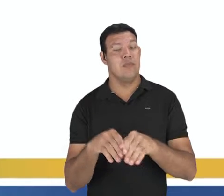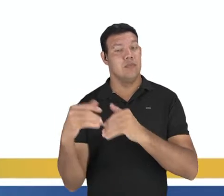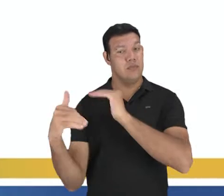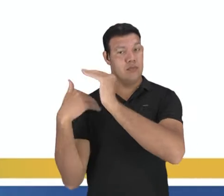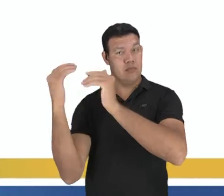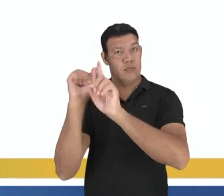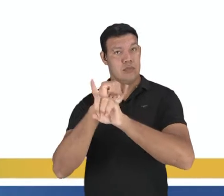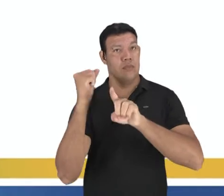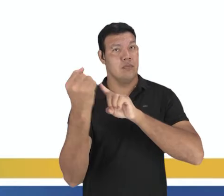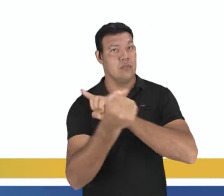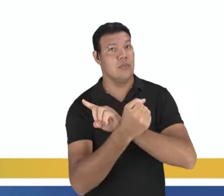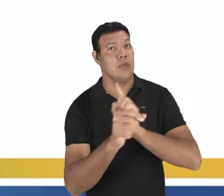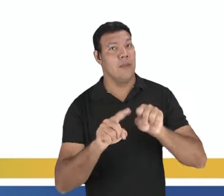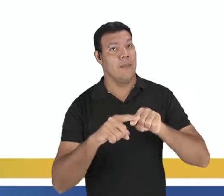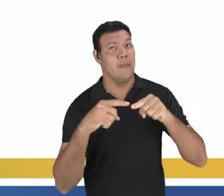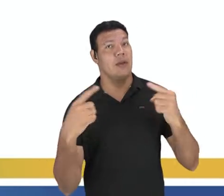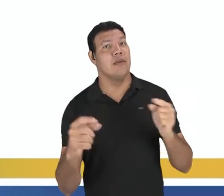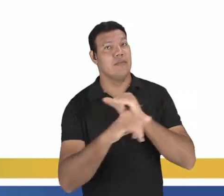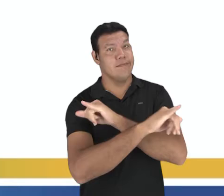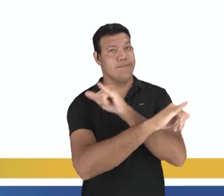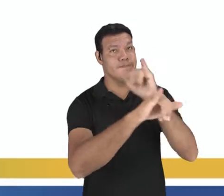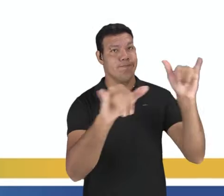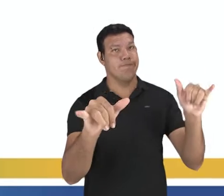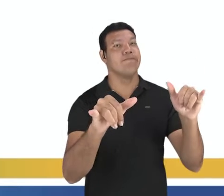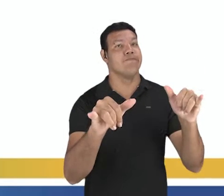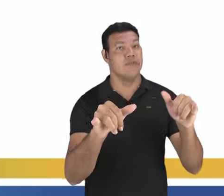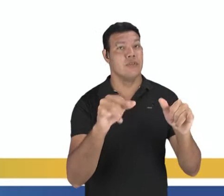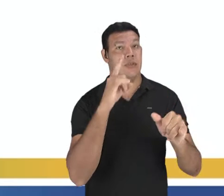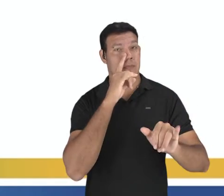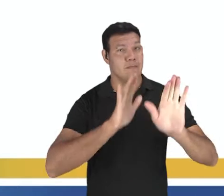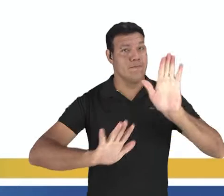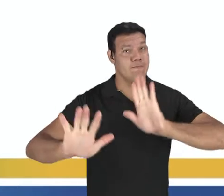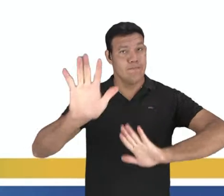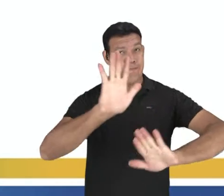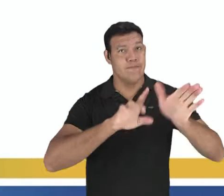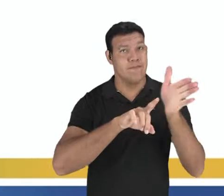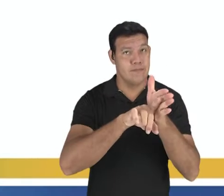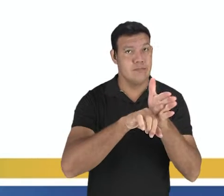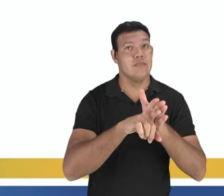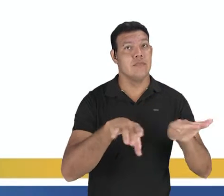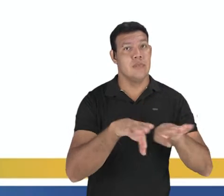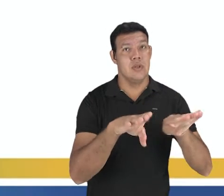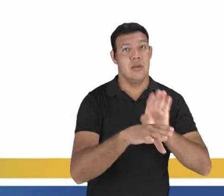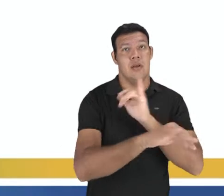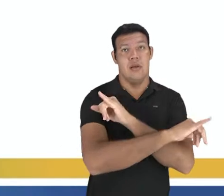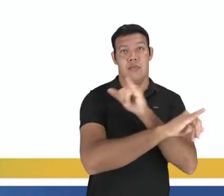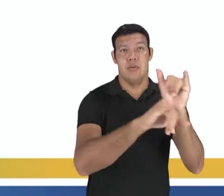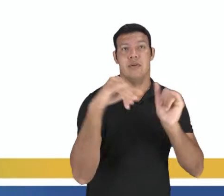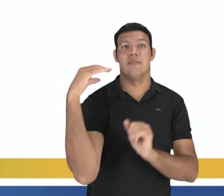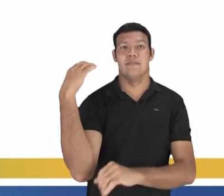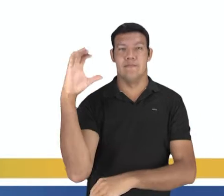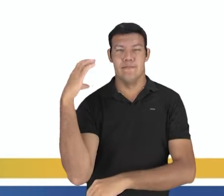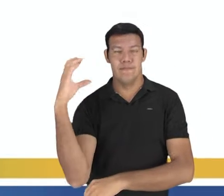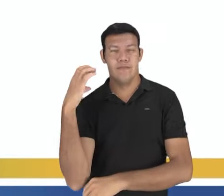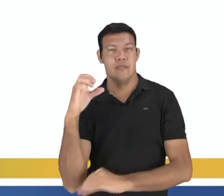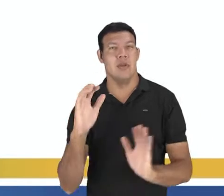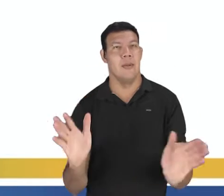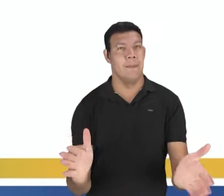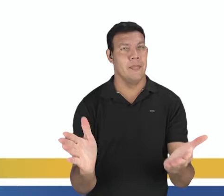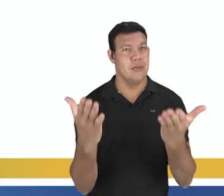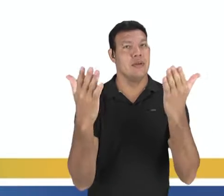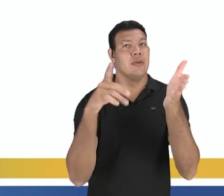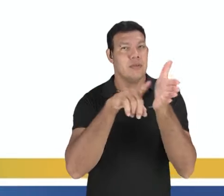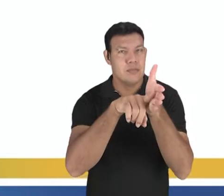cuidado e pesquisa. Por isso, a divulgação científica é incentivada entre os pesquisadores, com o objetivo de tornar a